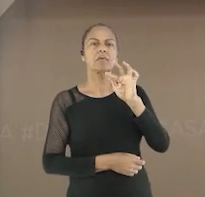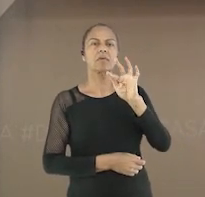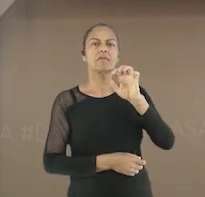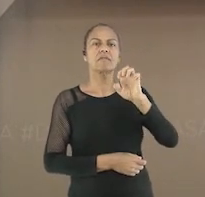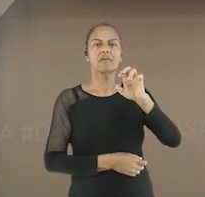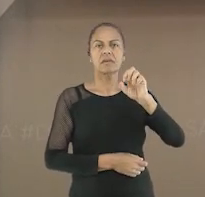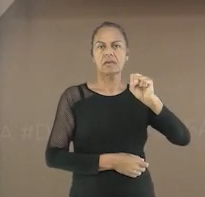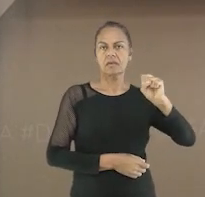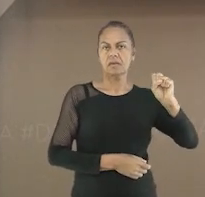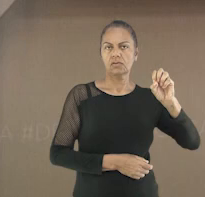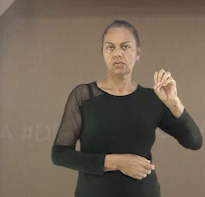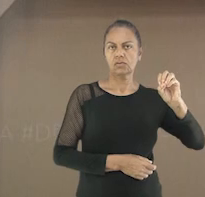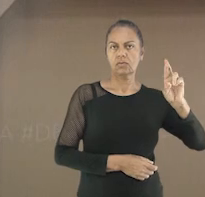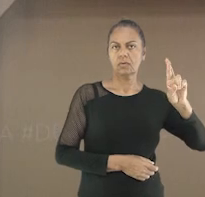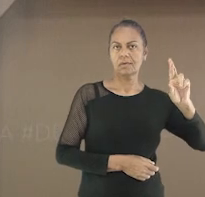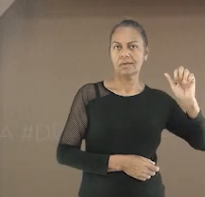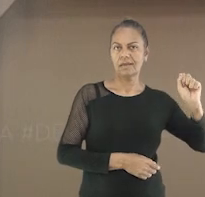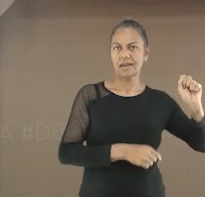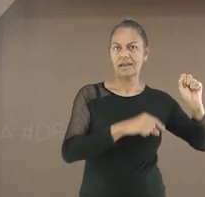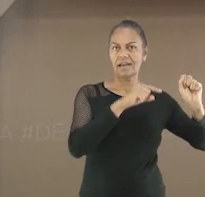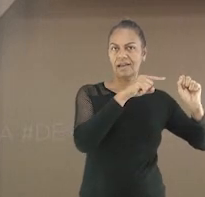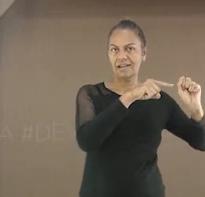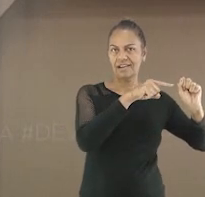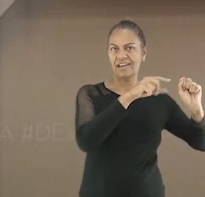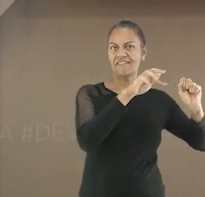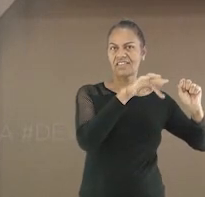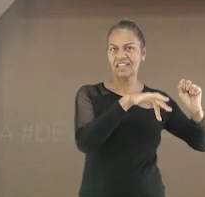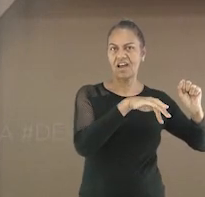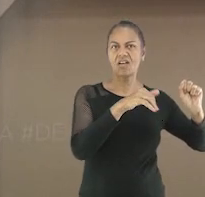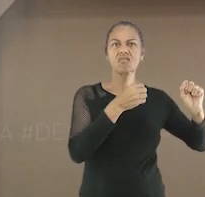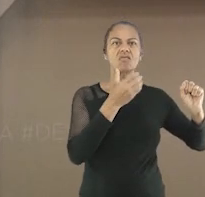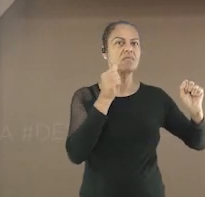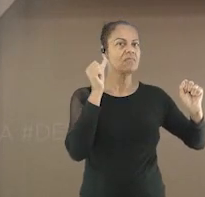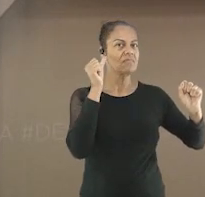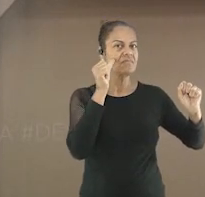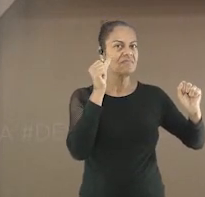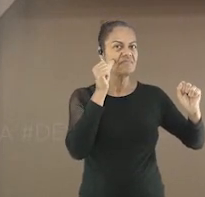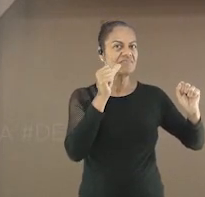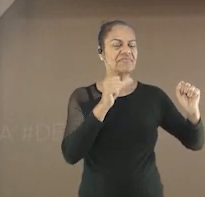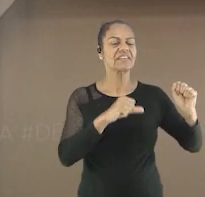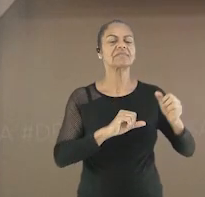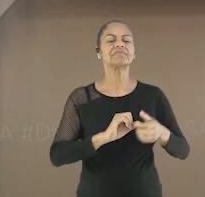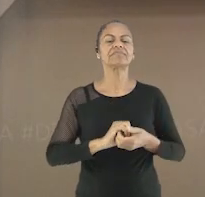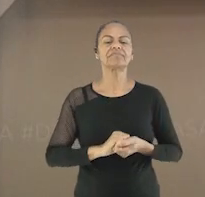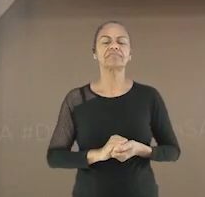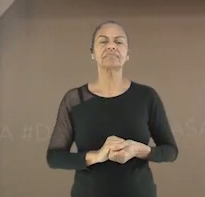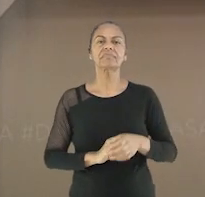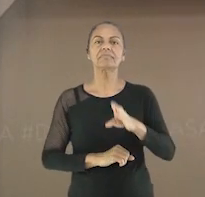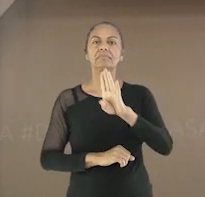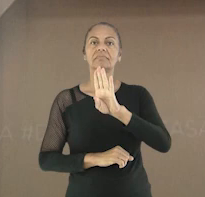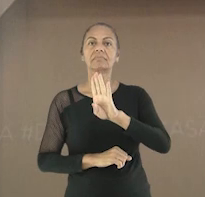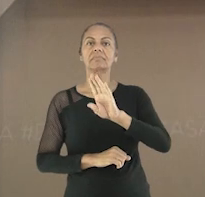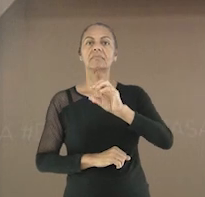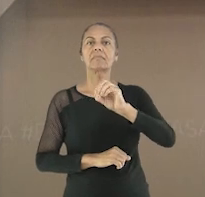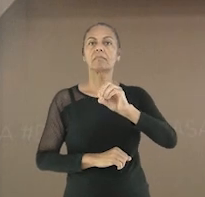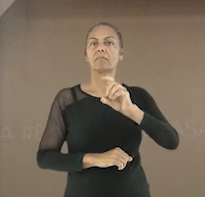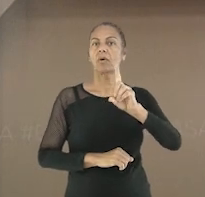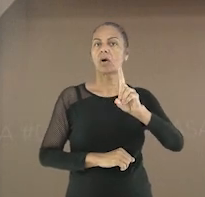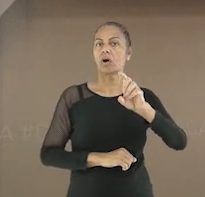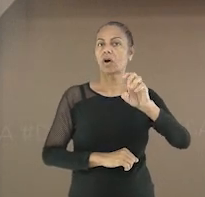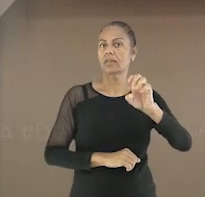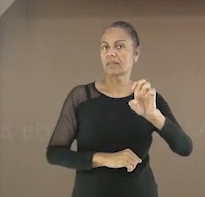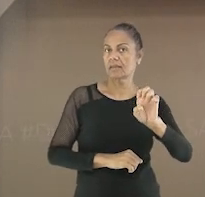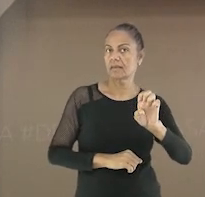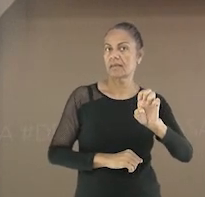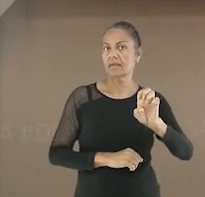Cantor e cantora. Veja que no feminino termina com a. Outros exemplos, nós temos aqui o